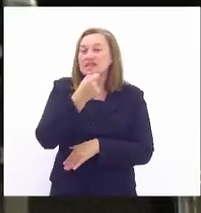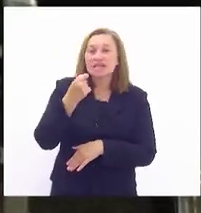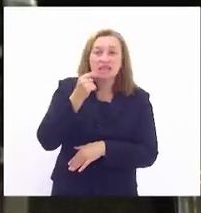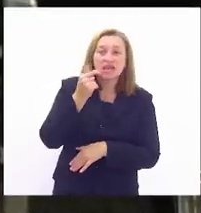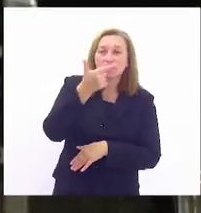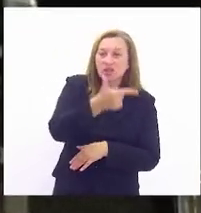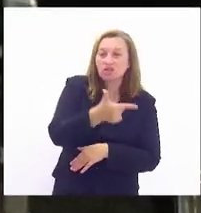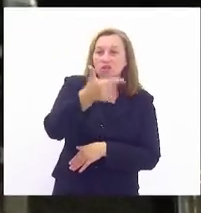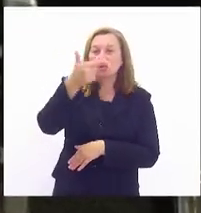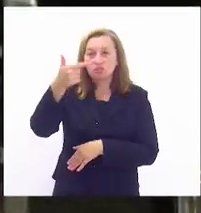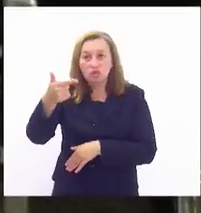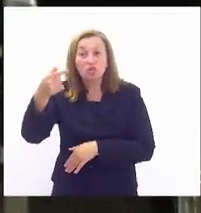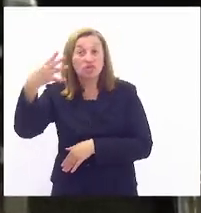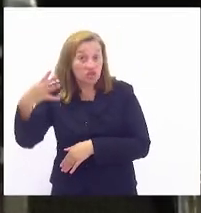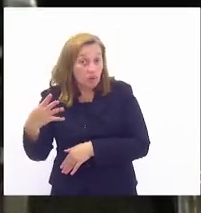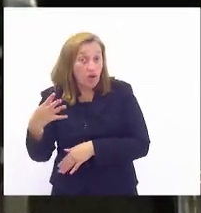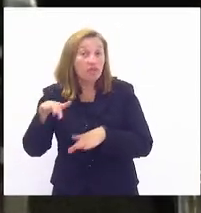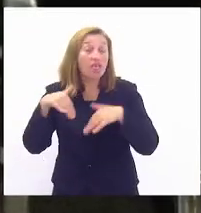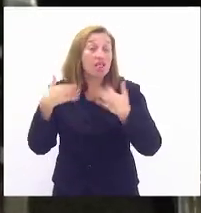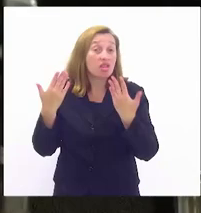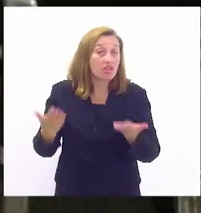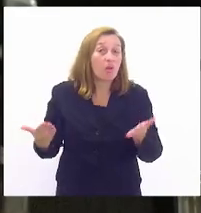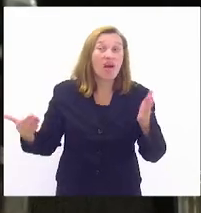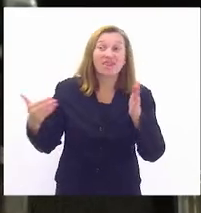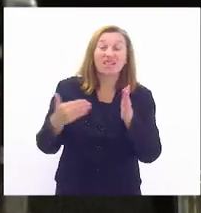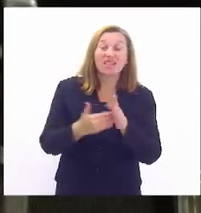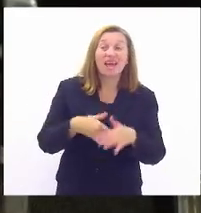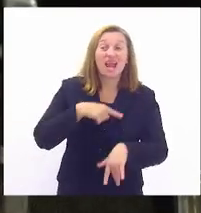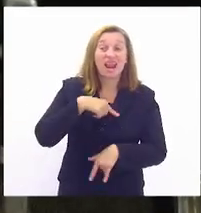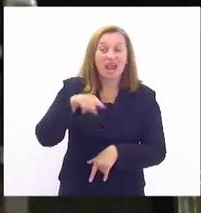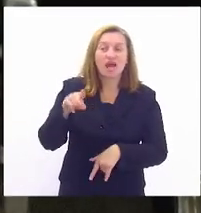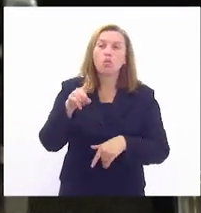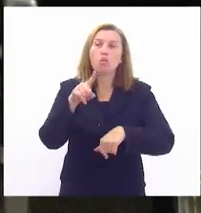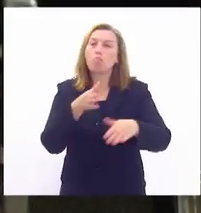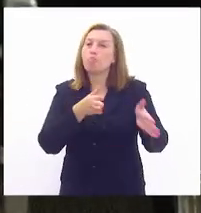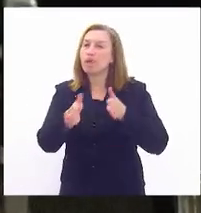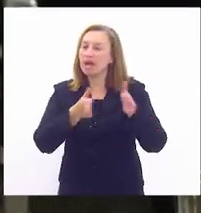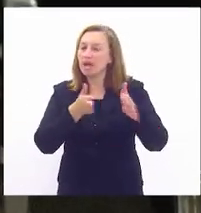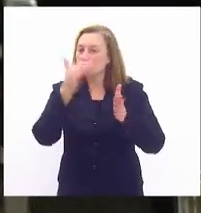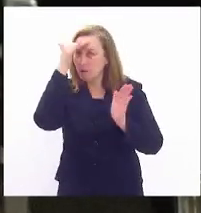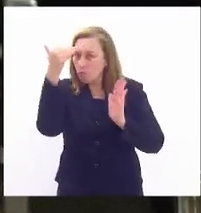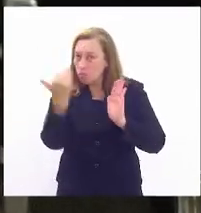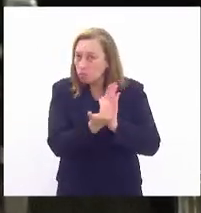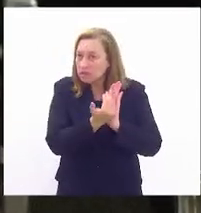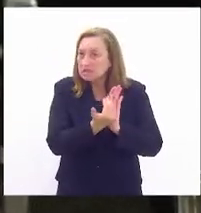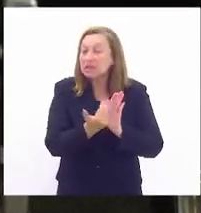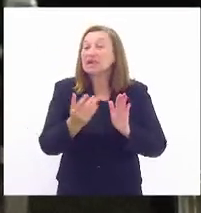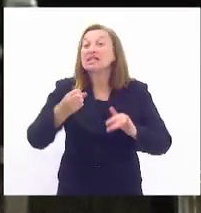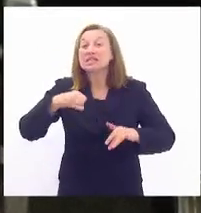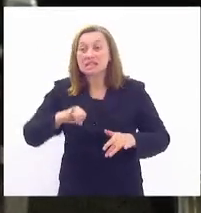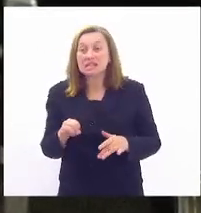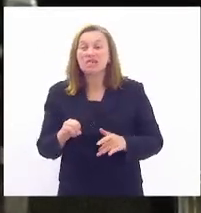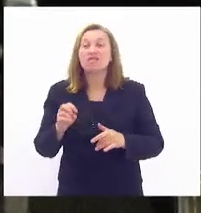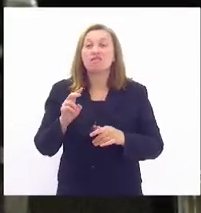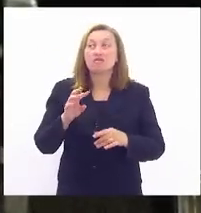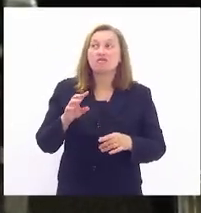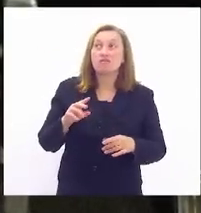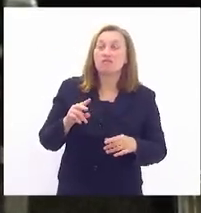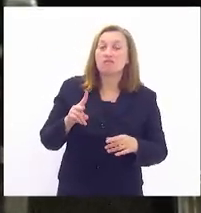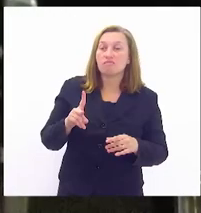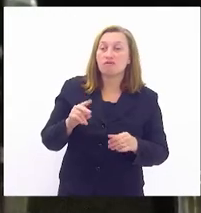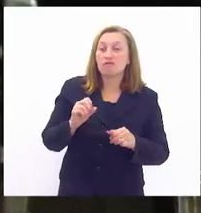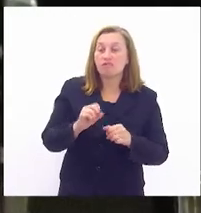de 2024. Então, até lá, a CSN está no prazo para cumprir. Se vai cumprir tudo, eu não